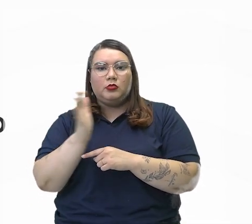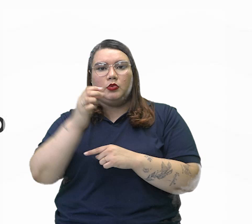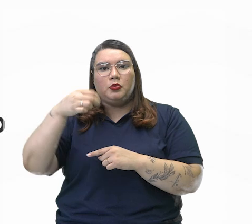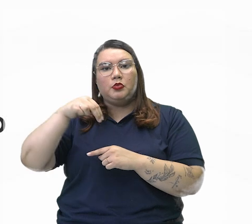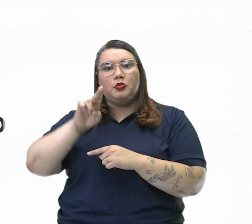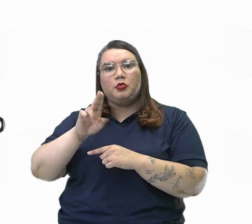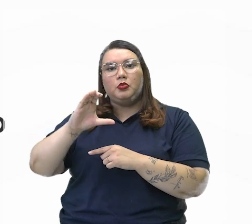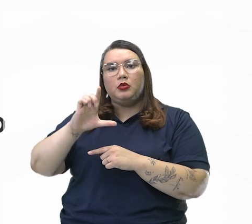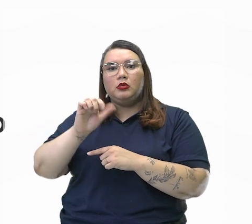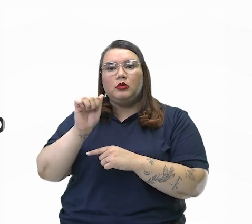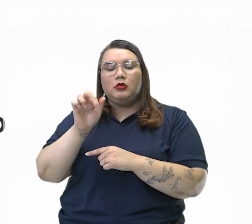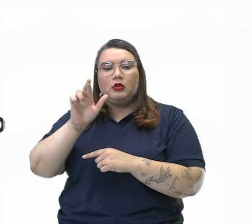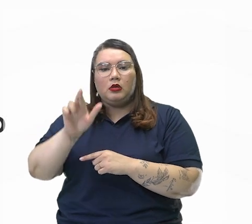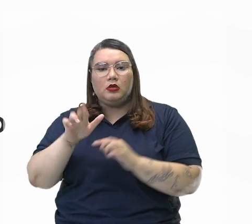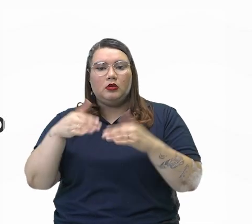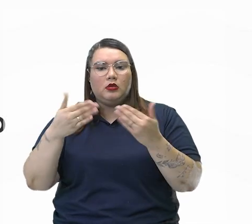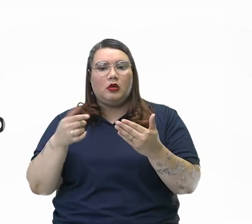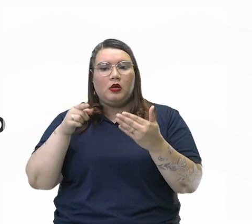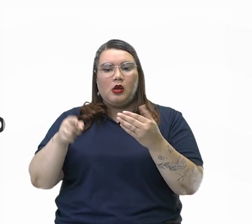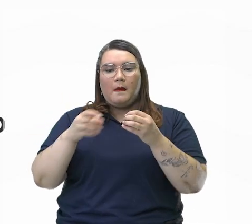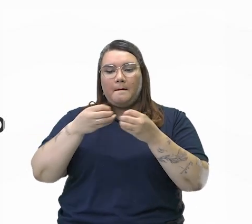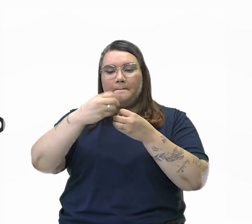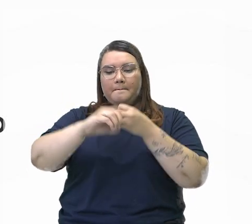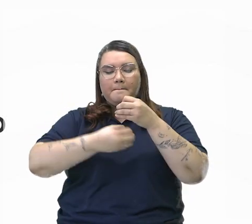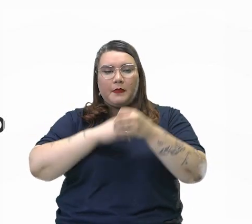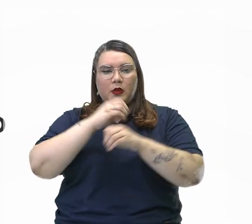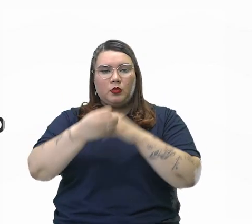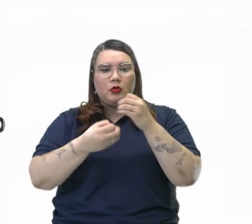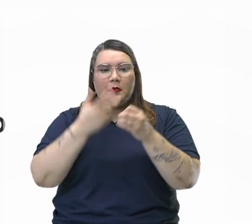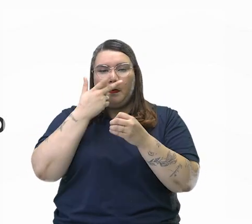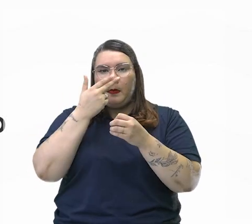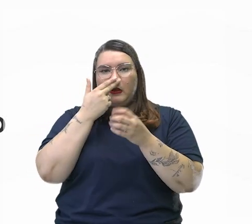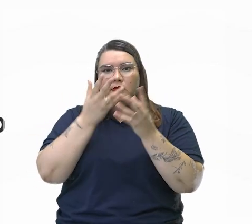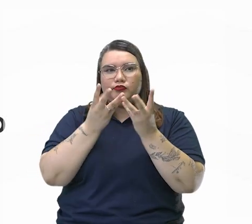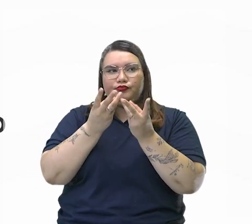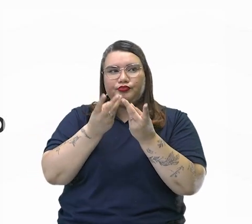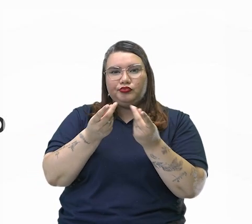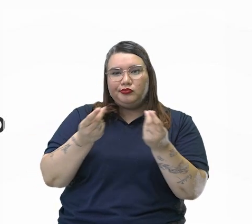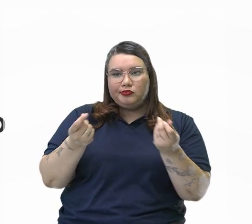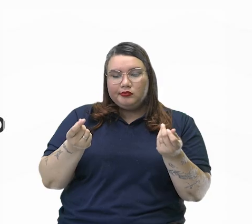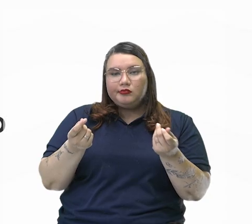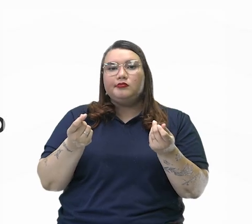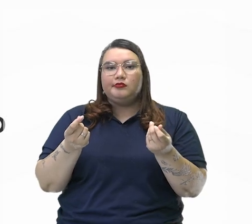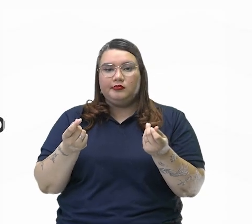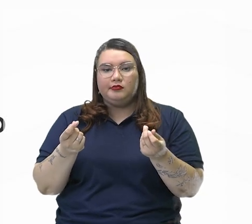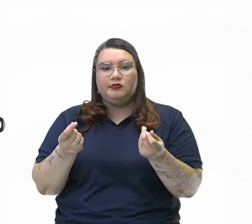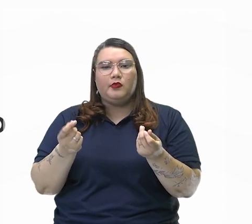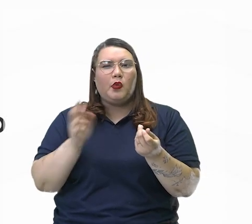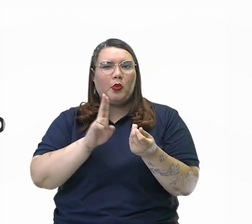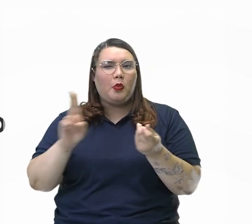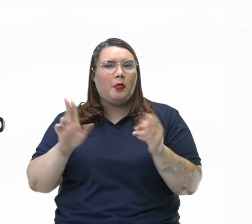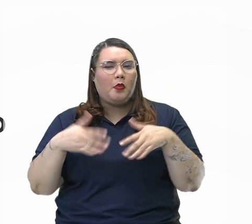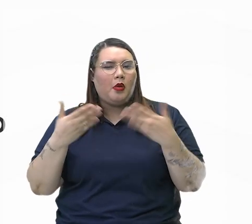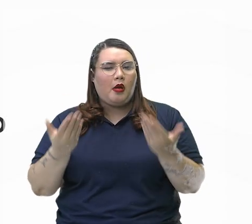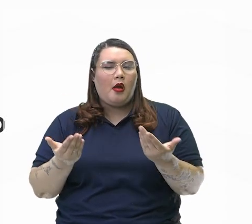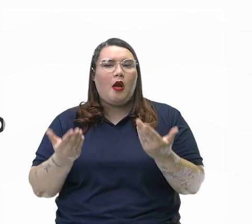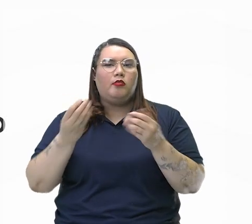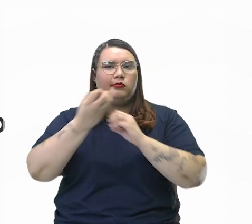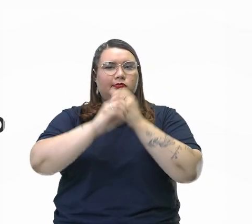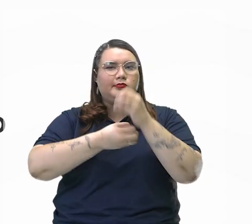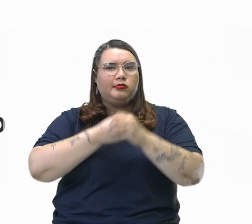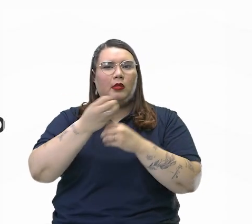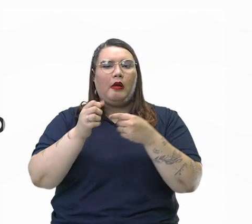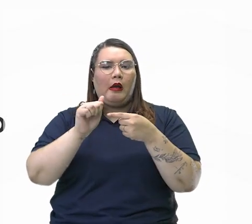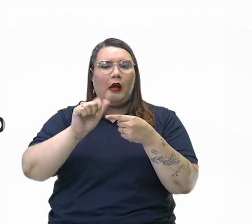o núcleo começa a perder partículas. Como eu falei antes, que vamos ter essas partículas, a